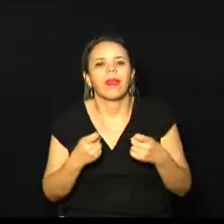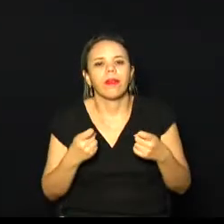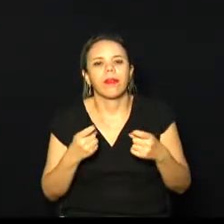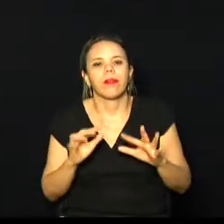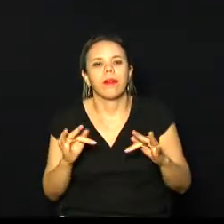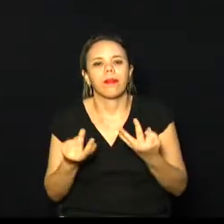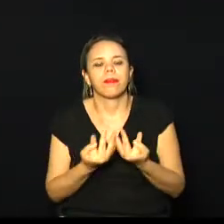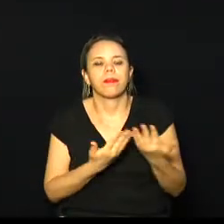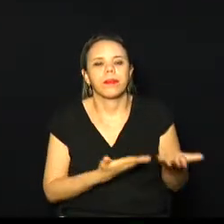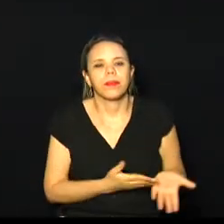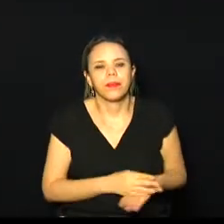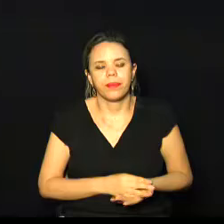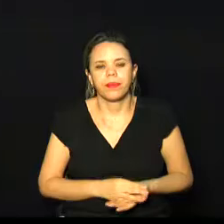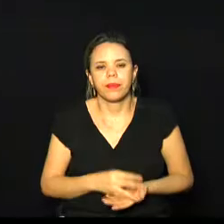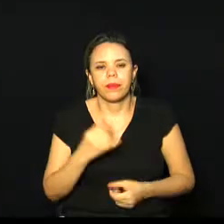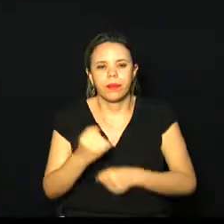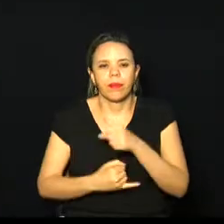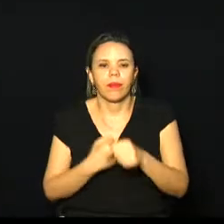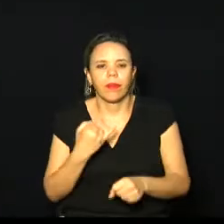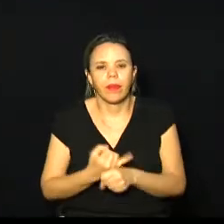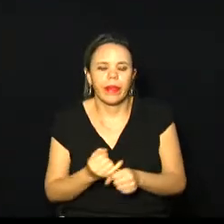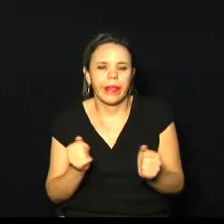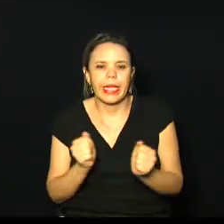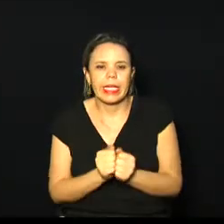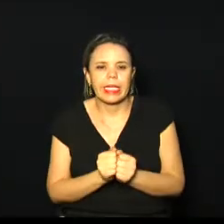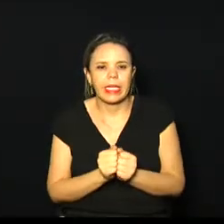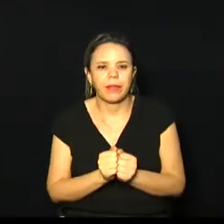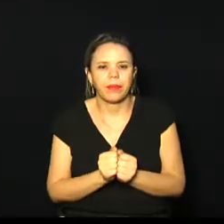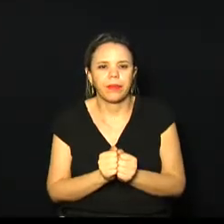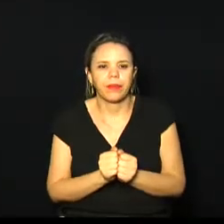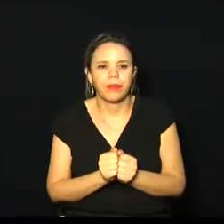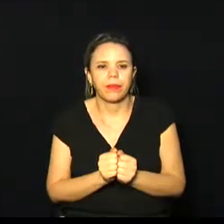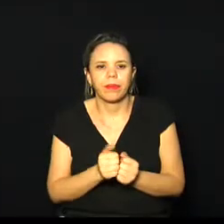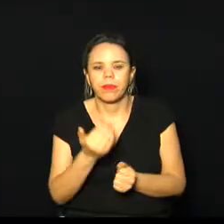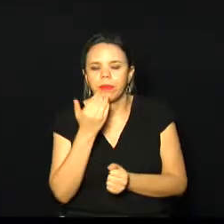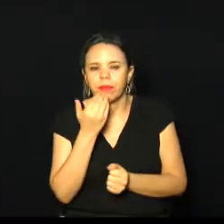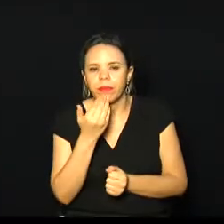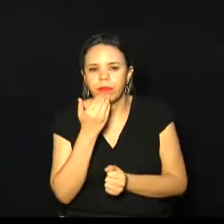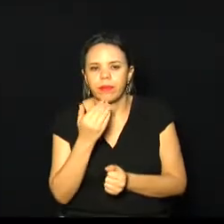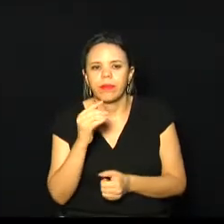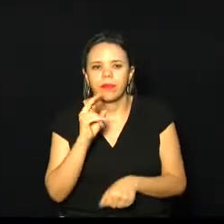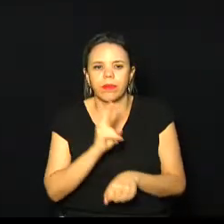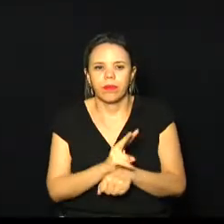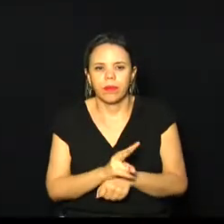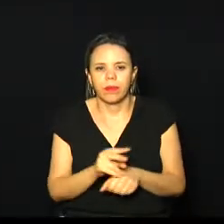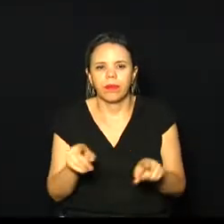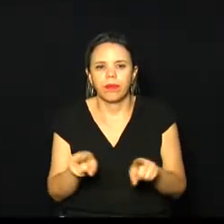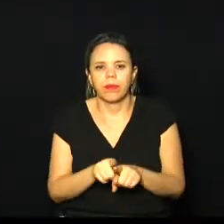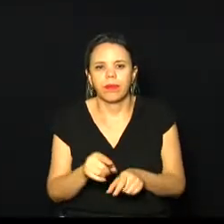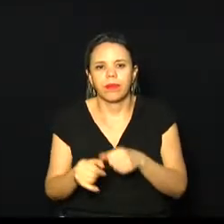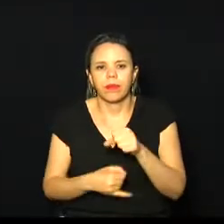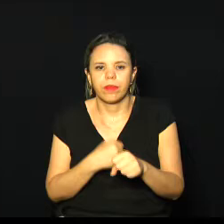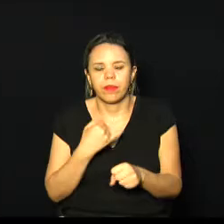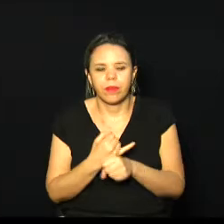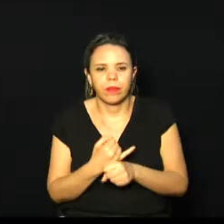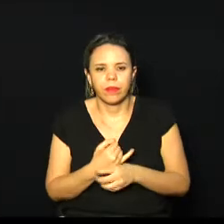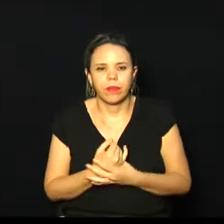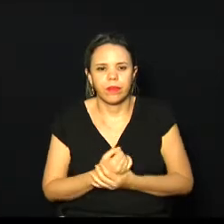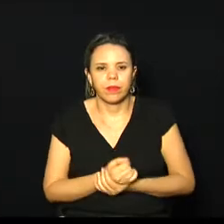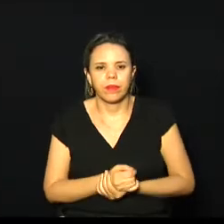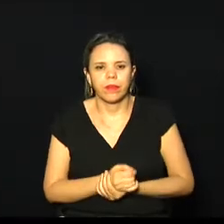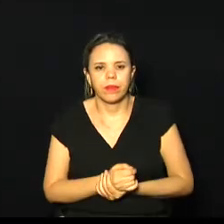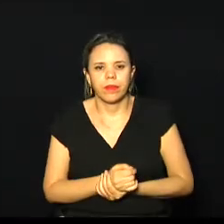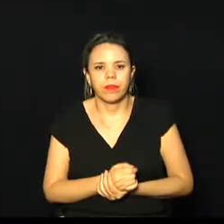doméstica online, juntamente com a possibilidade do pedido de medidas protetivas também online. E